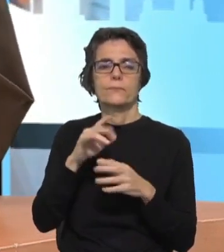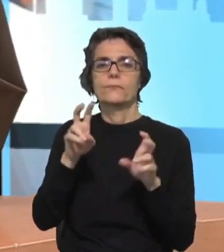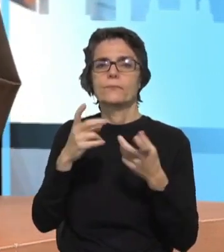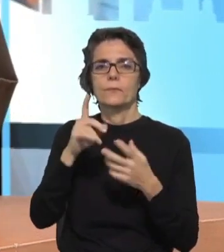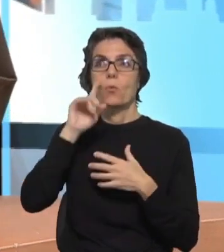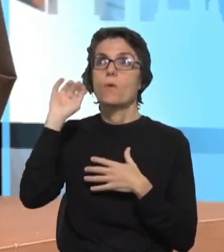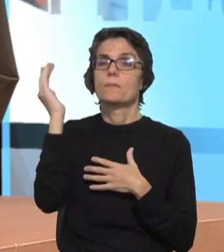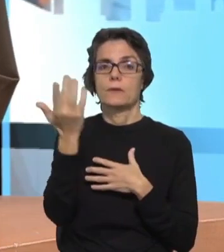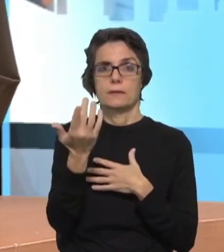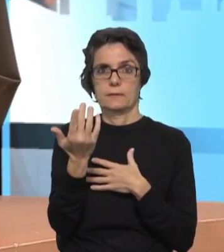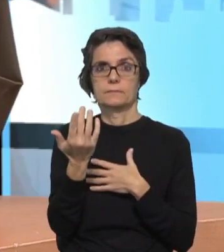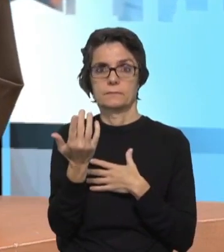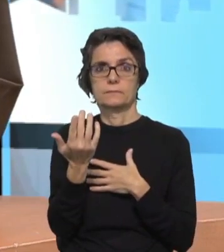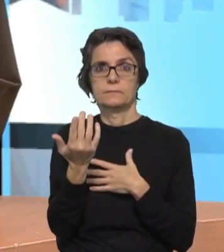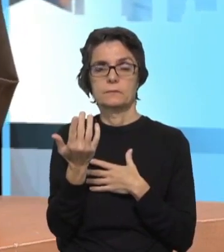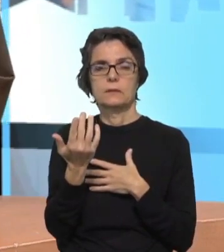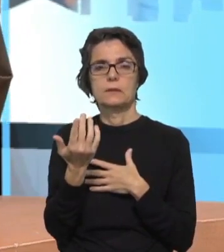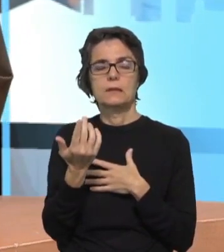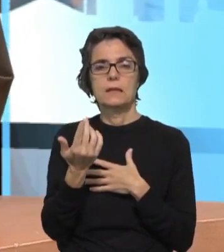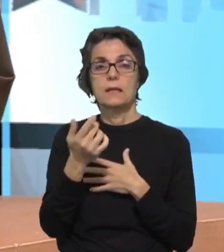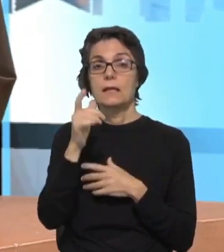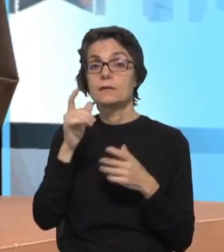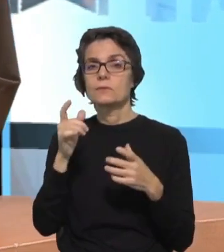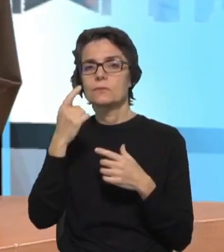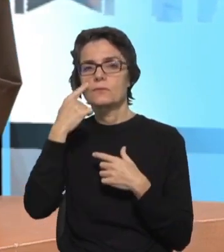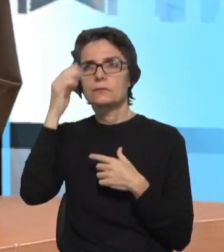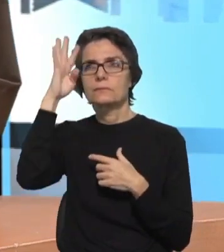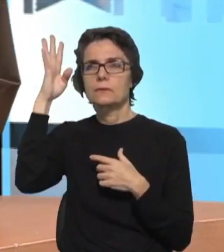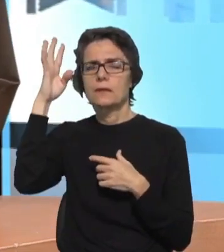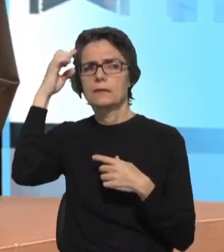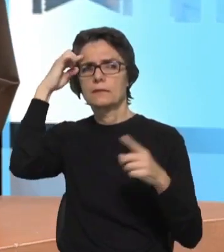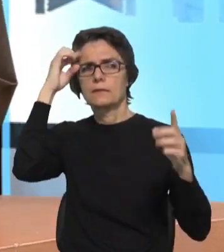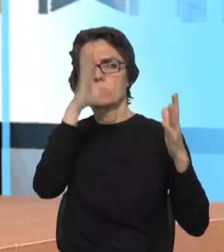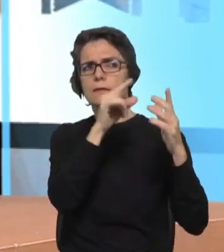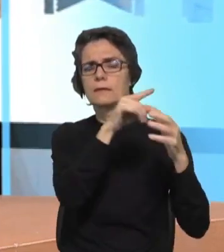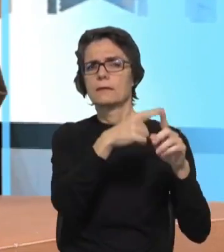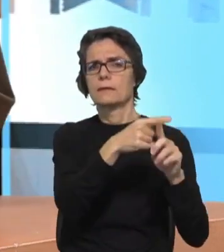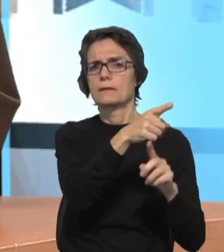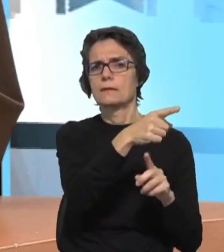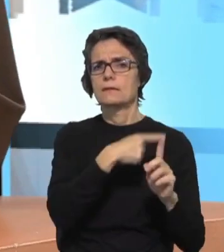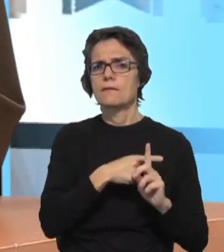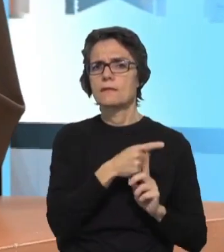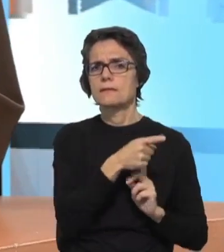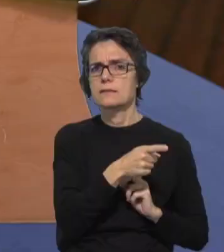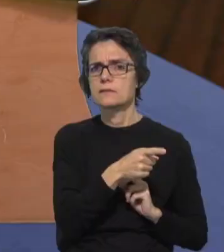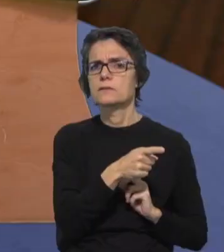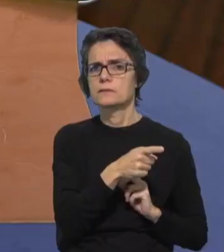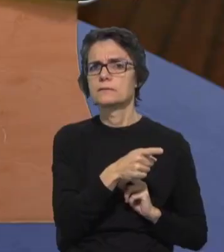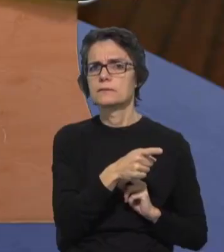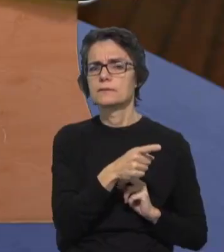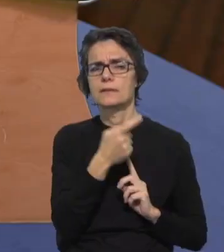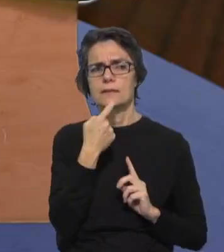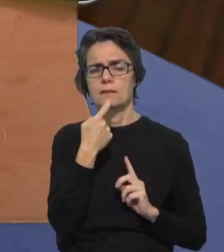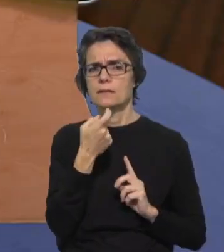preocupação com a ecologia, vai levar muita gente a São Francisco. E vai levar a que muitos questionem, bom, e por que não eu para ajudar, não é? A